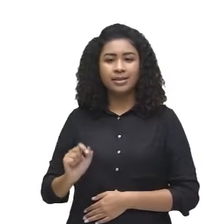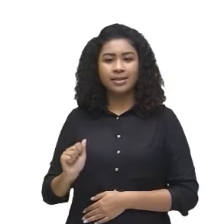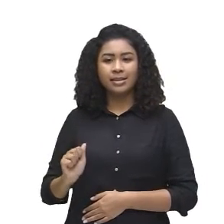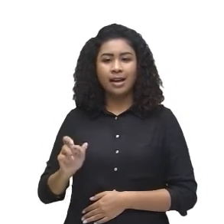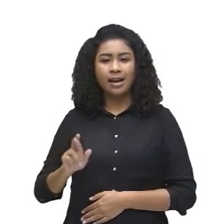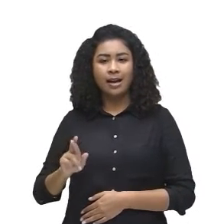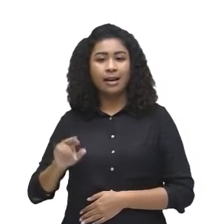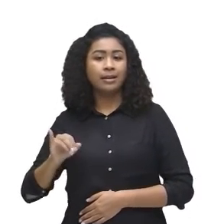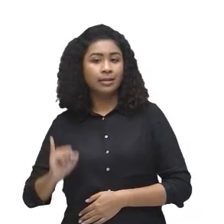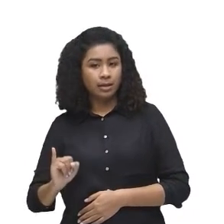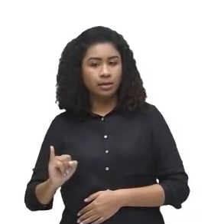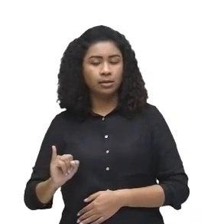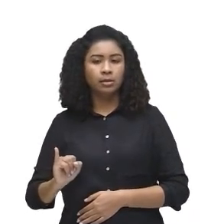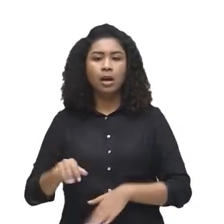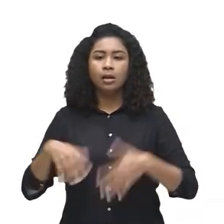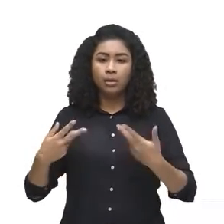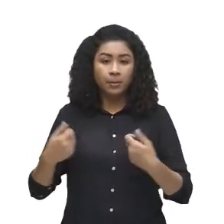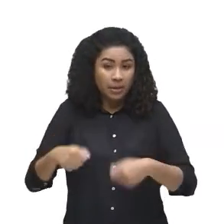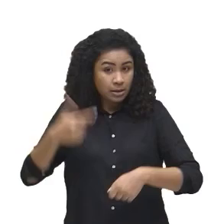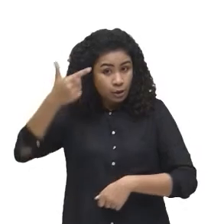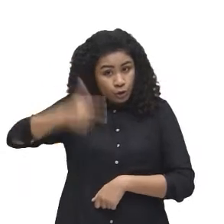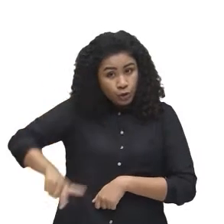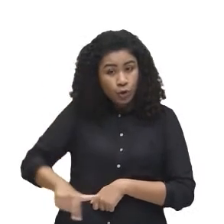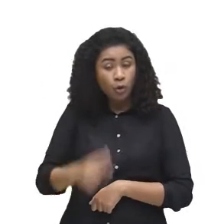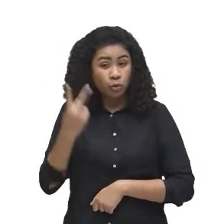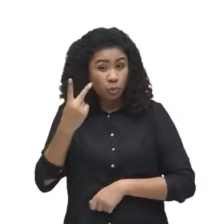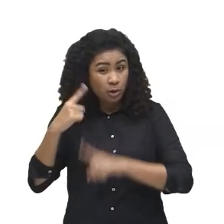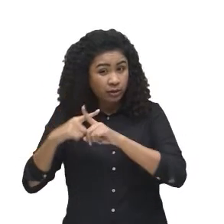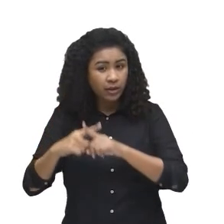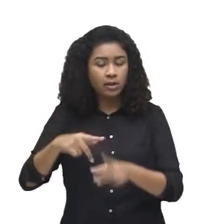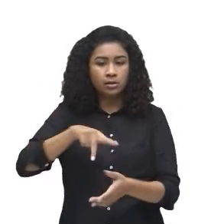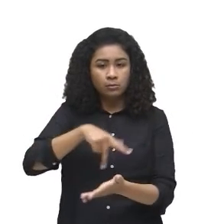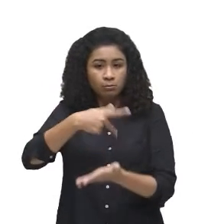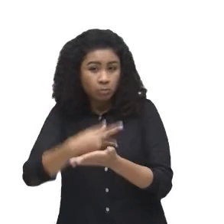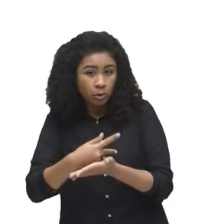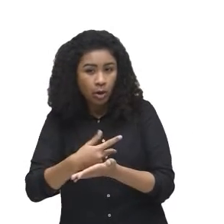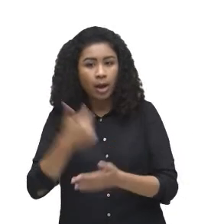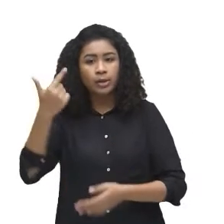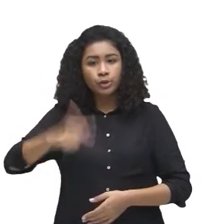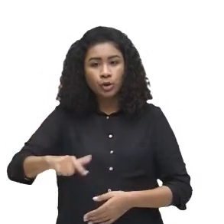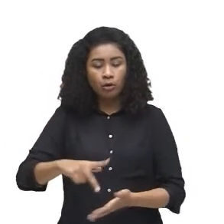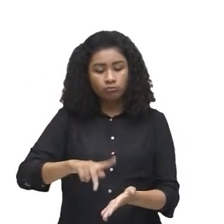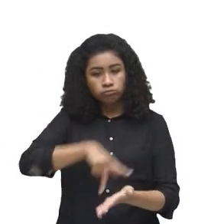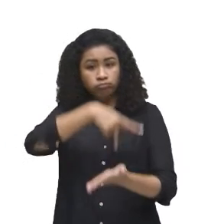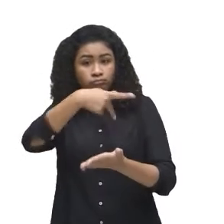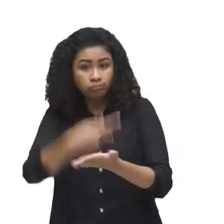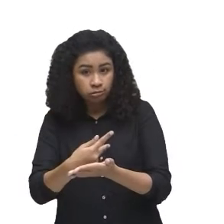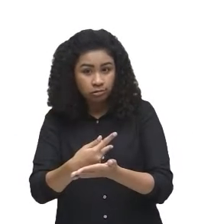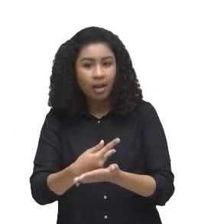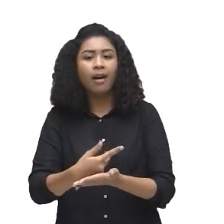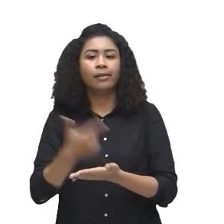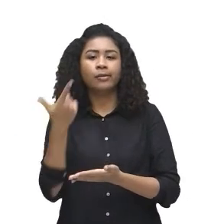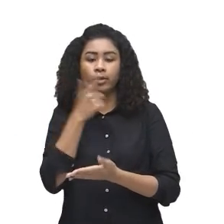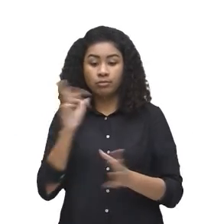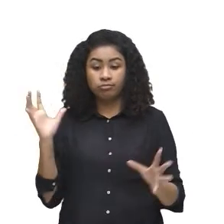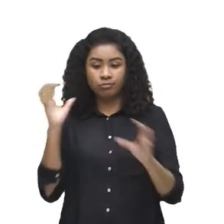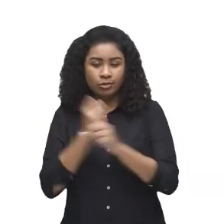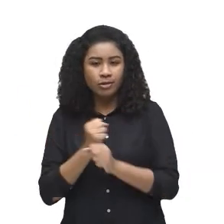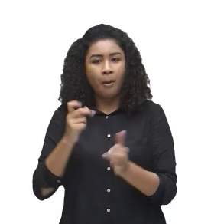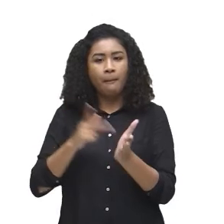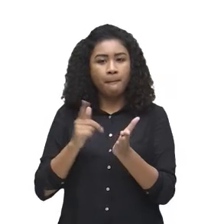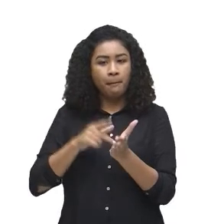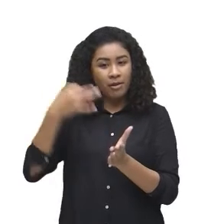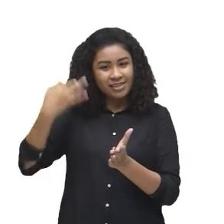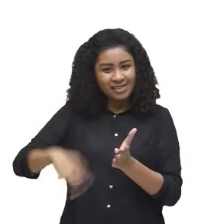2 vazares para poder ter um ippon e assim vencer a luta. Agora vamos falar de mais outra luta, que